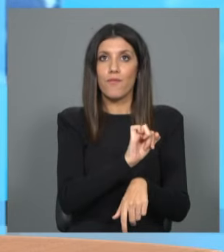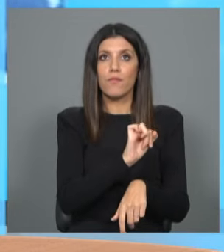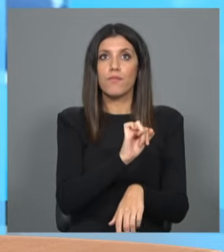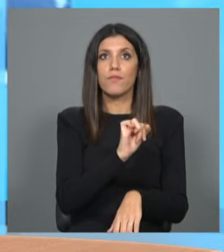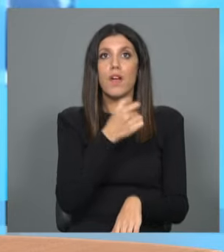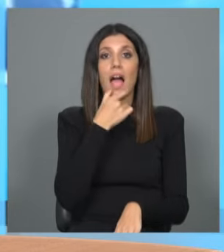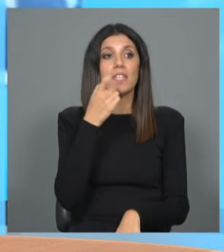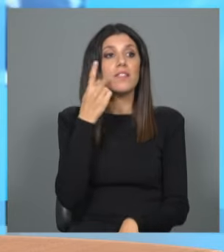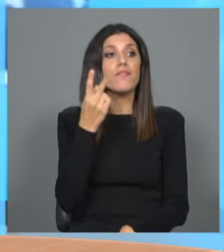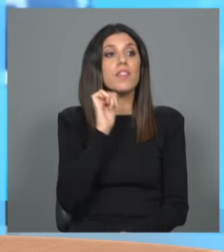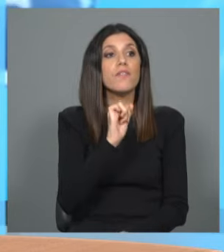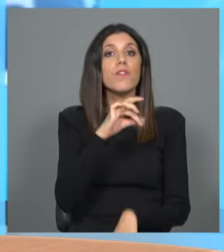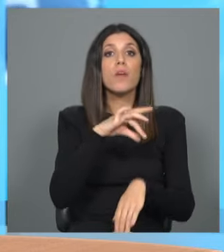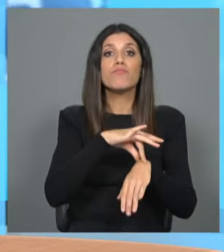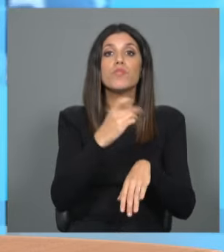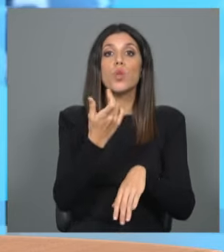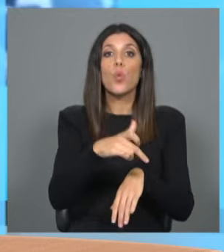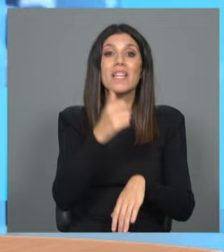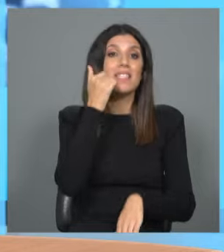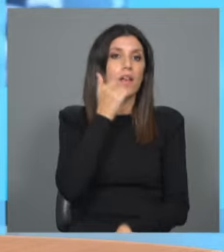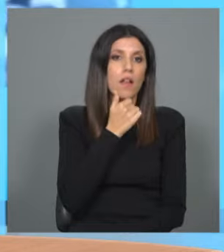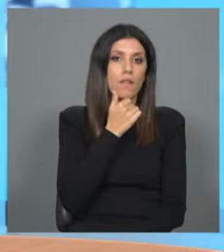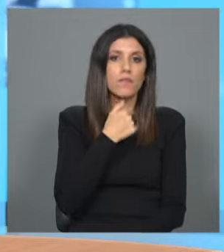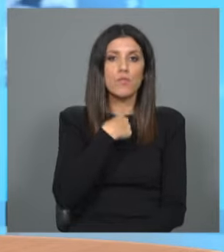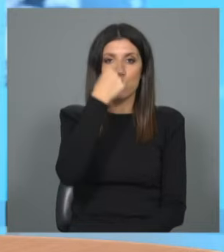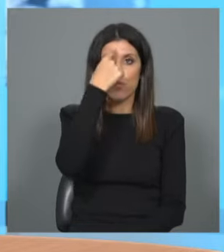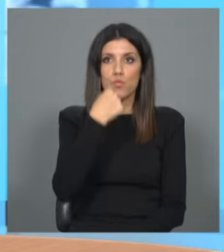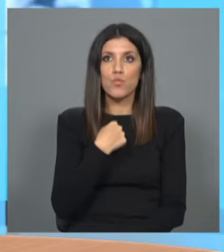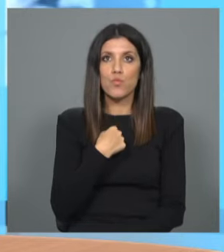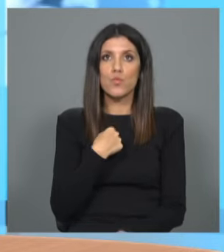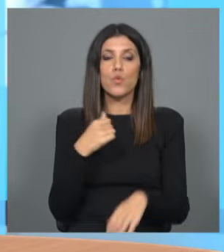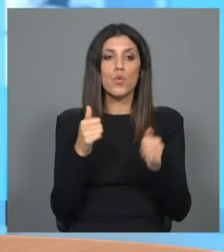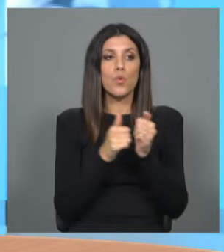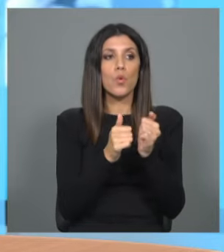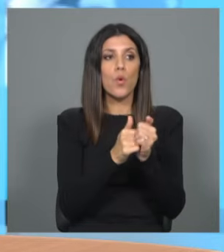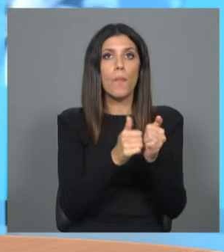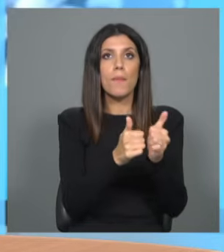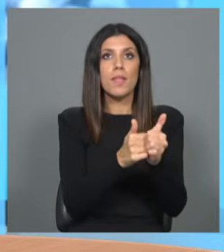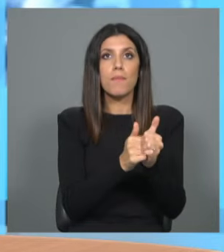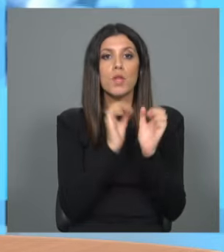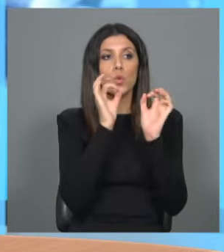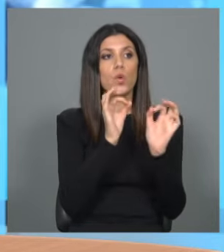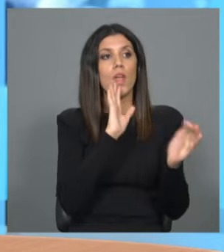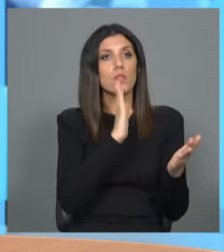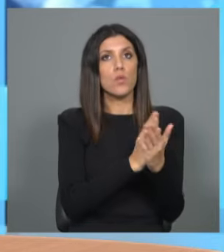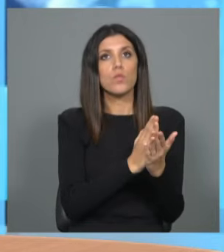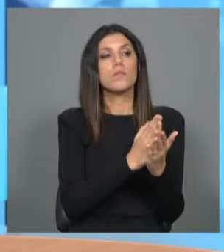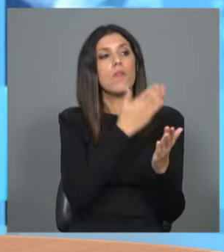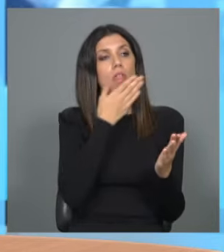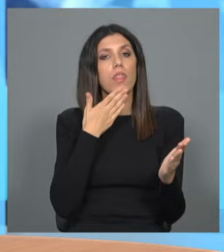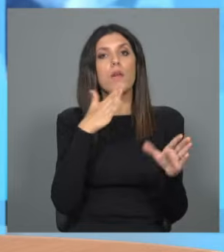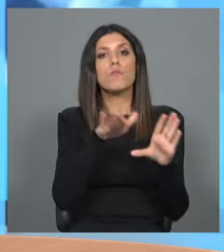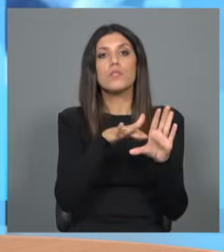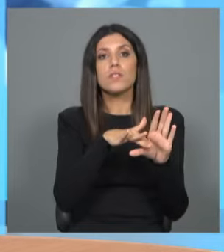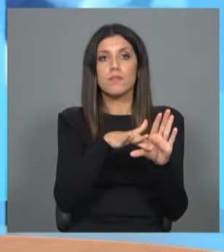uma doença grave. E sabemos que o acompanhamento por cuidados paliativos facilita esse processo de participação,